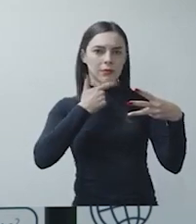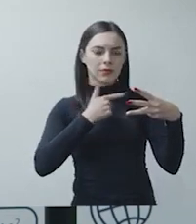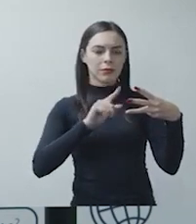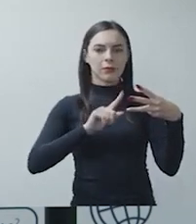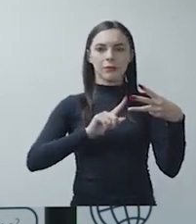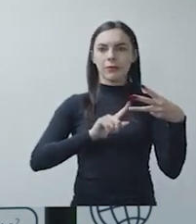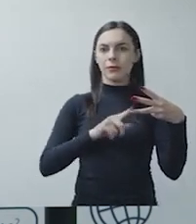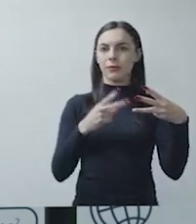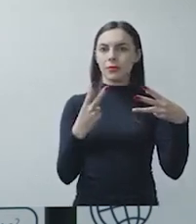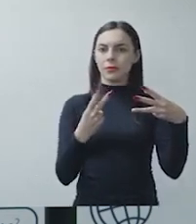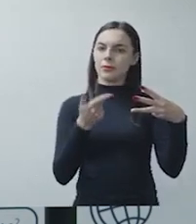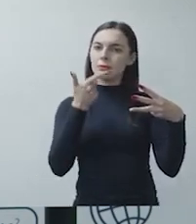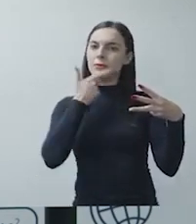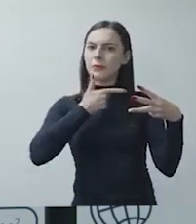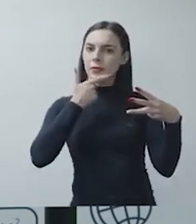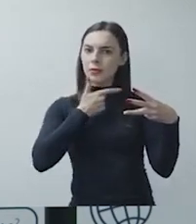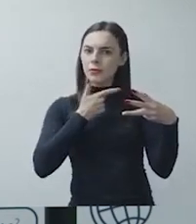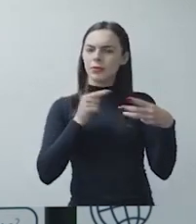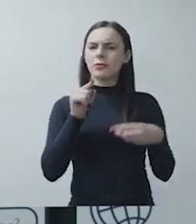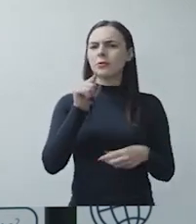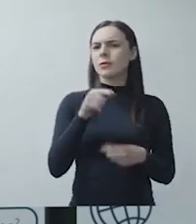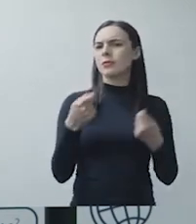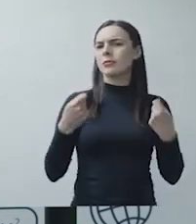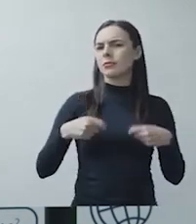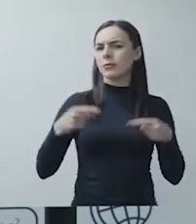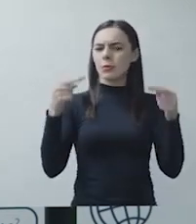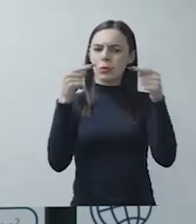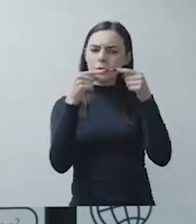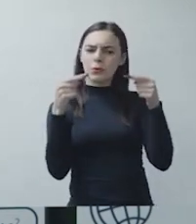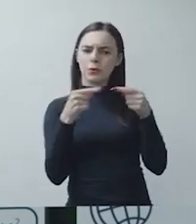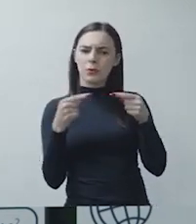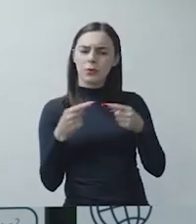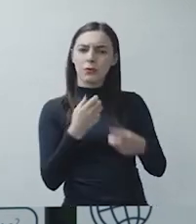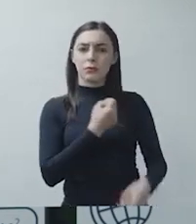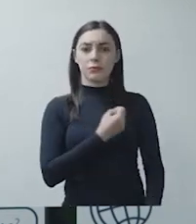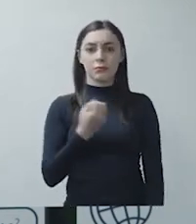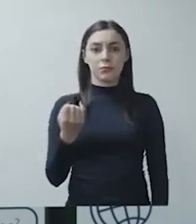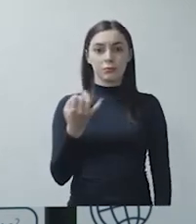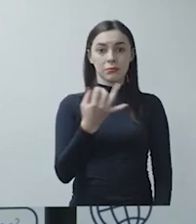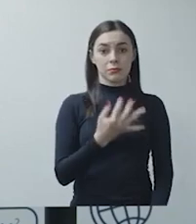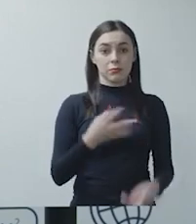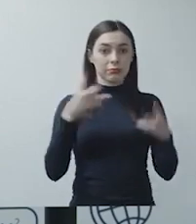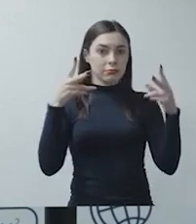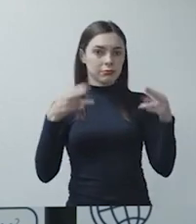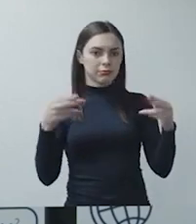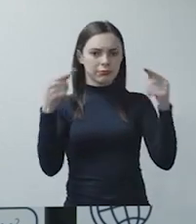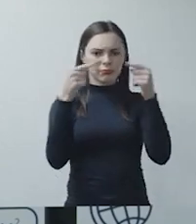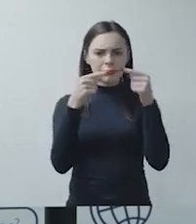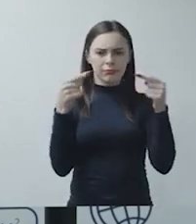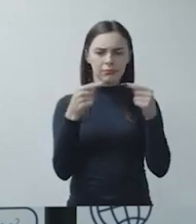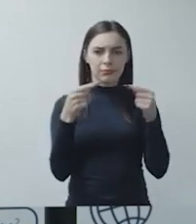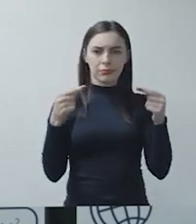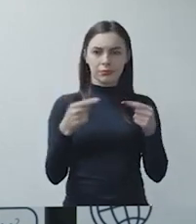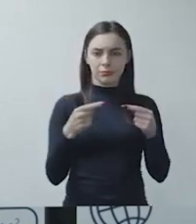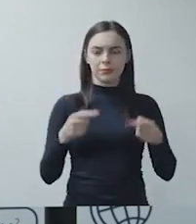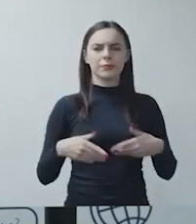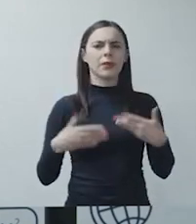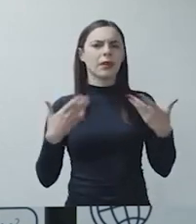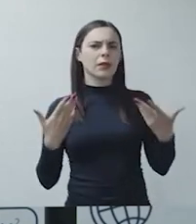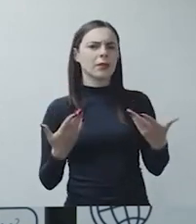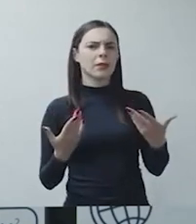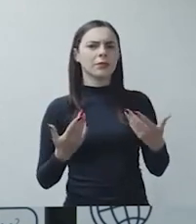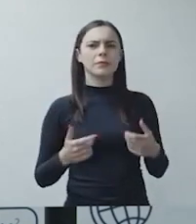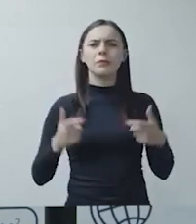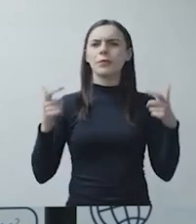E 2 queijos. Vamos ligar as quantidades iguais. Vamos ver aonde que está